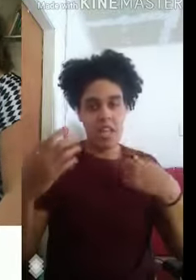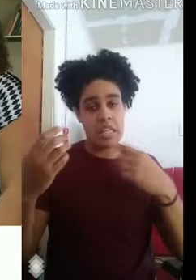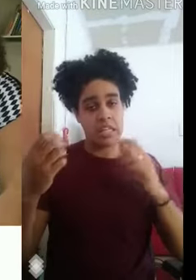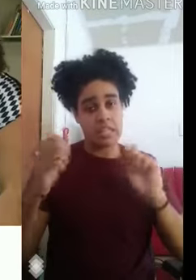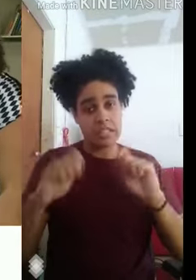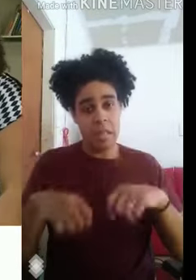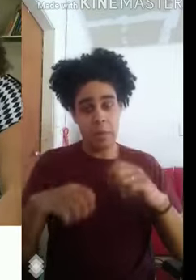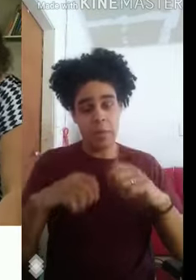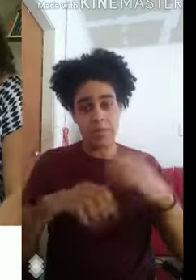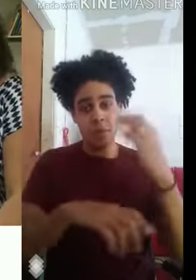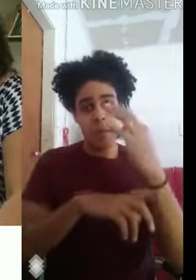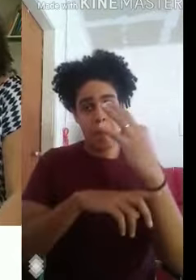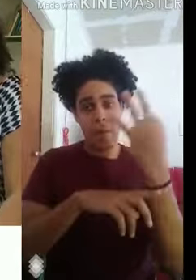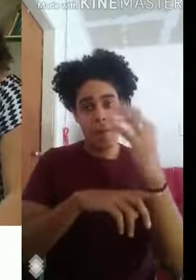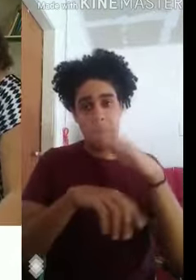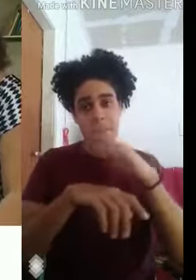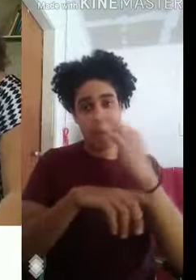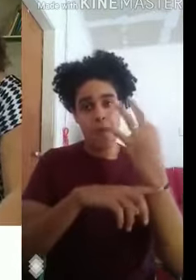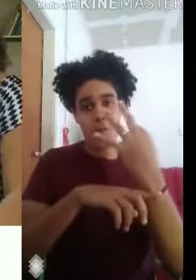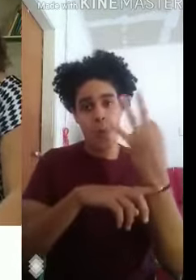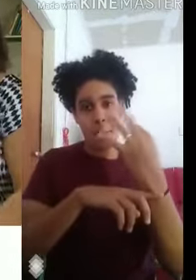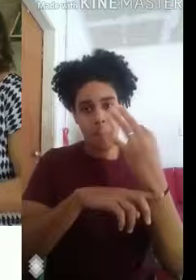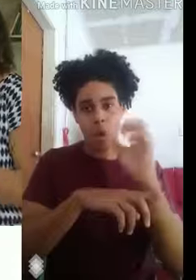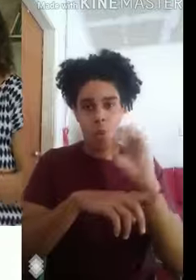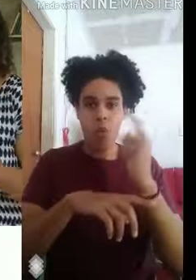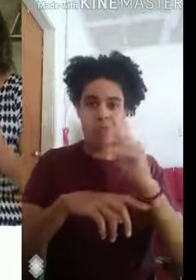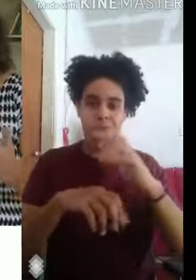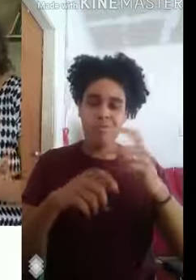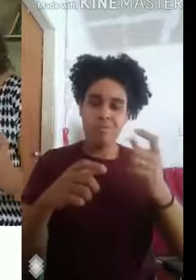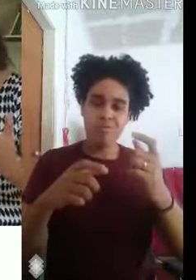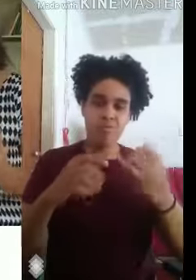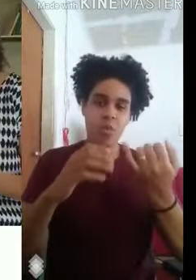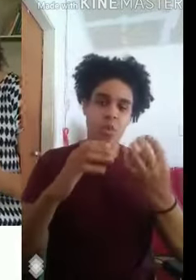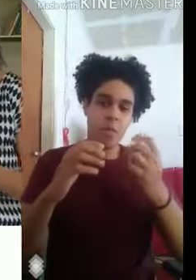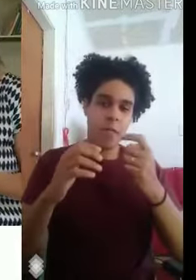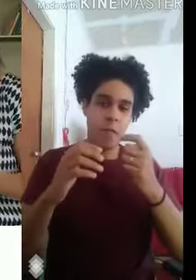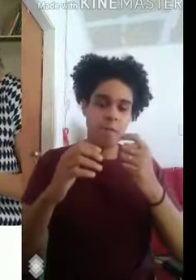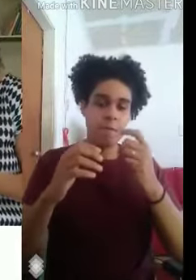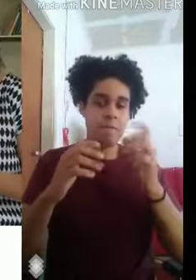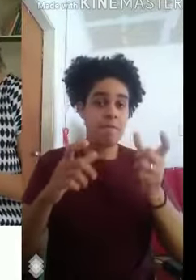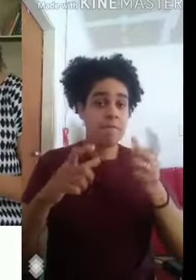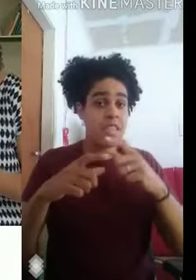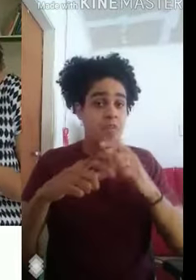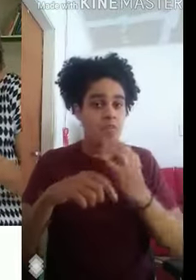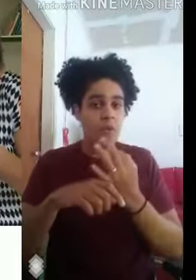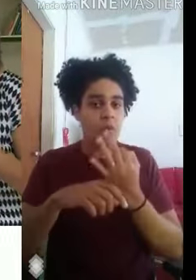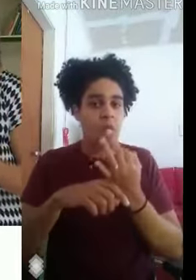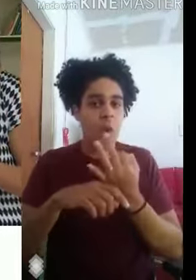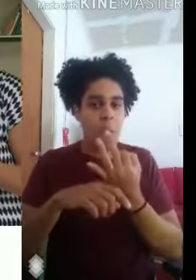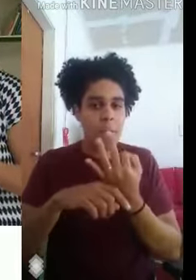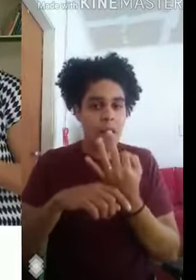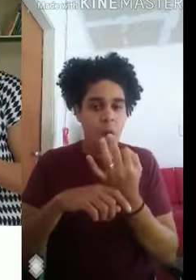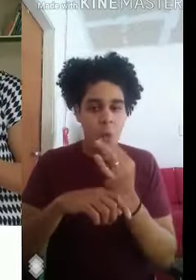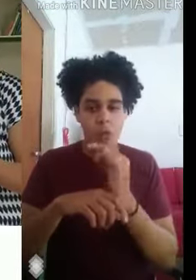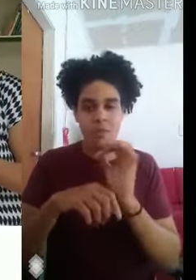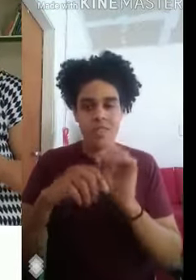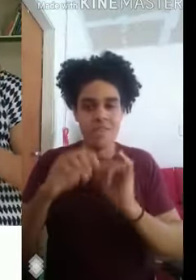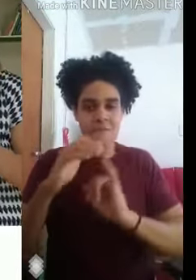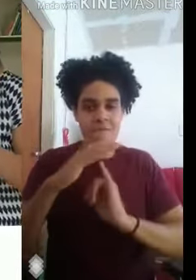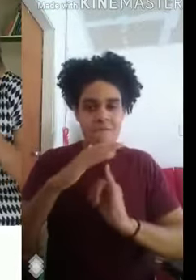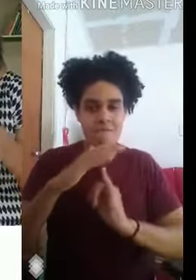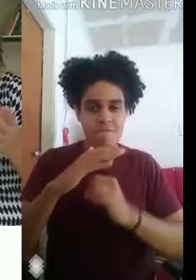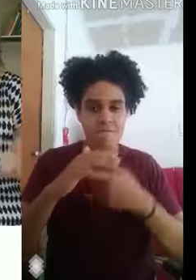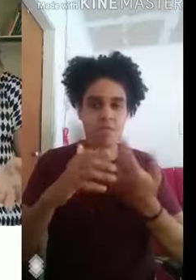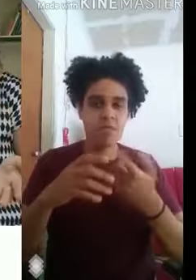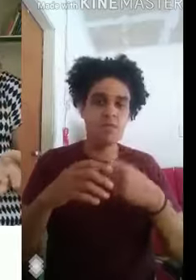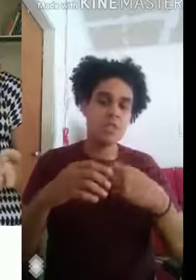pode ser mais formal ou menos informal. Isso vai depender da situação comunicativa em que eu estou participando.